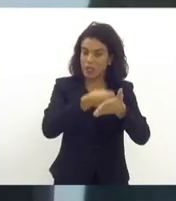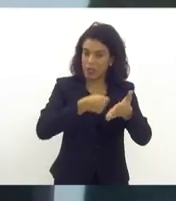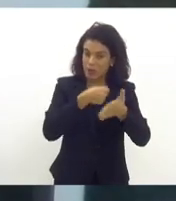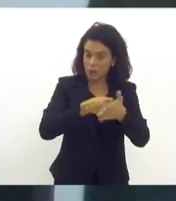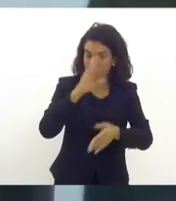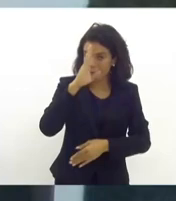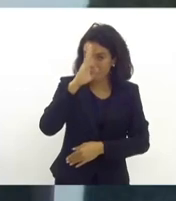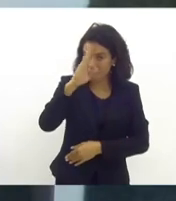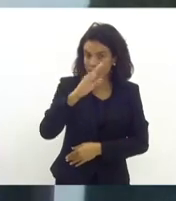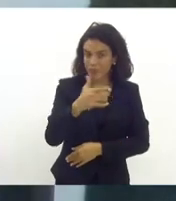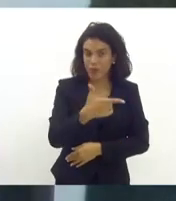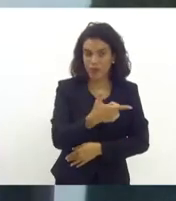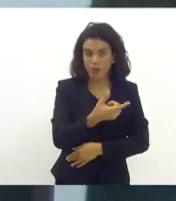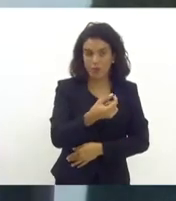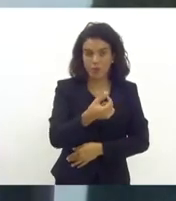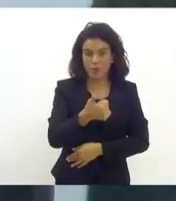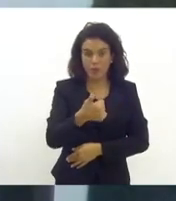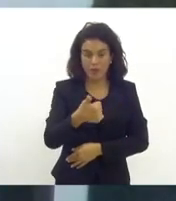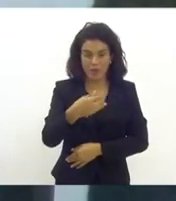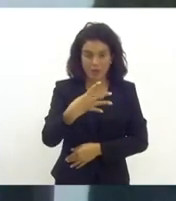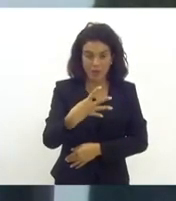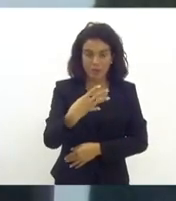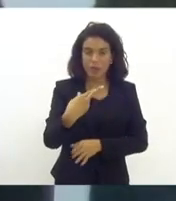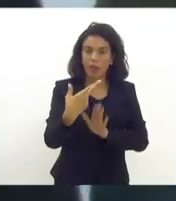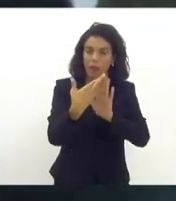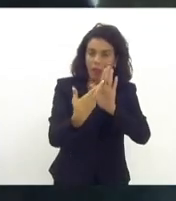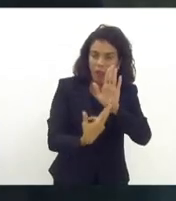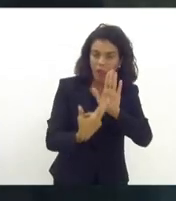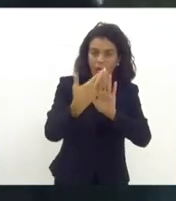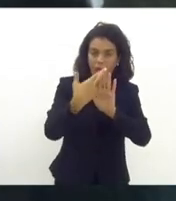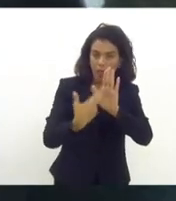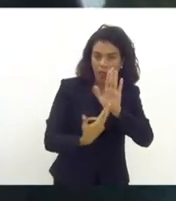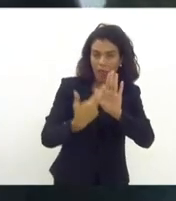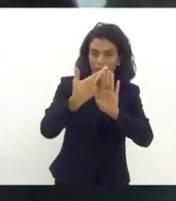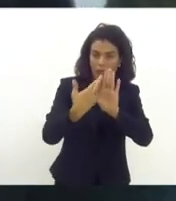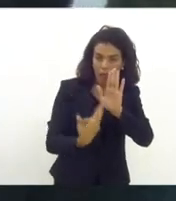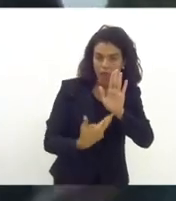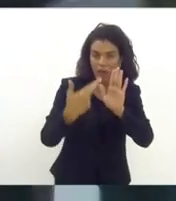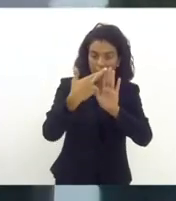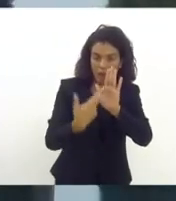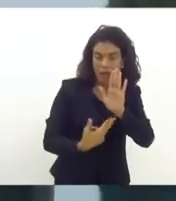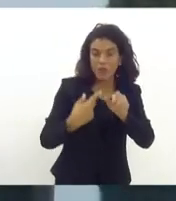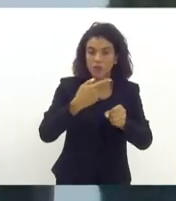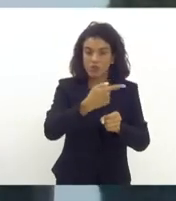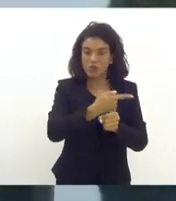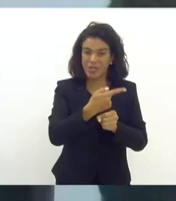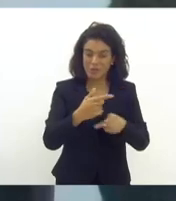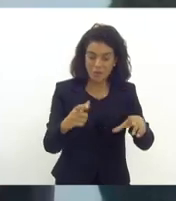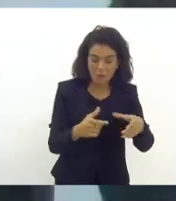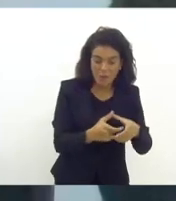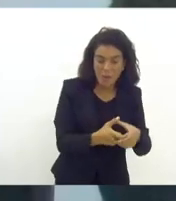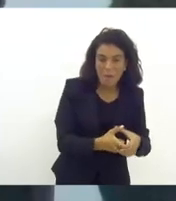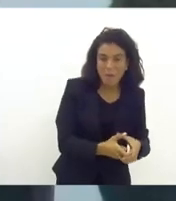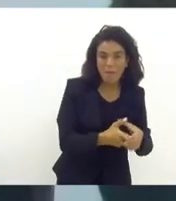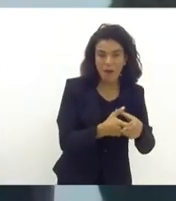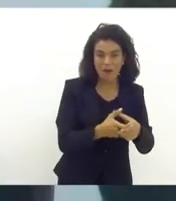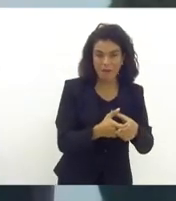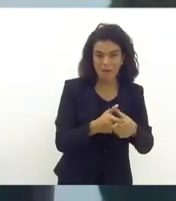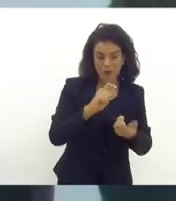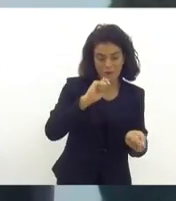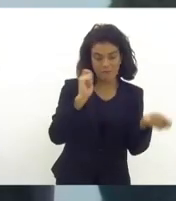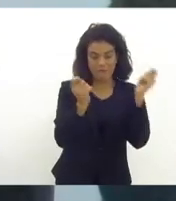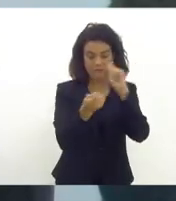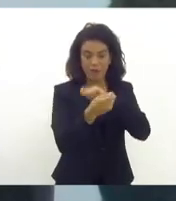dois mil e quatorze essas normativas engessar no carnaval as agremiações pequenas quando o carnaval vira